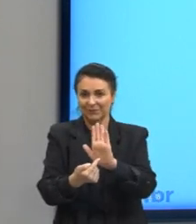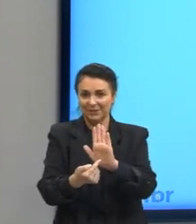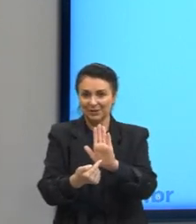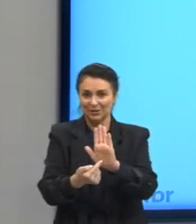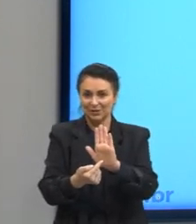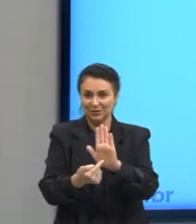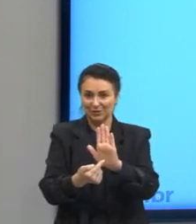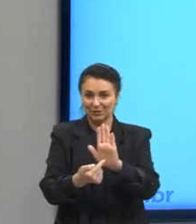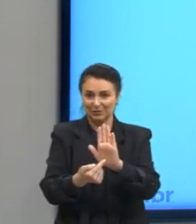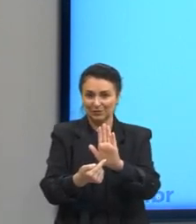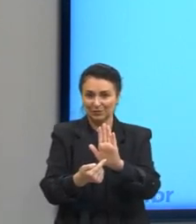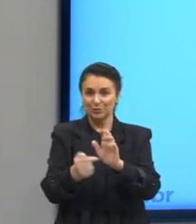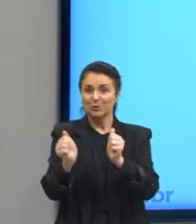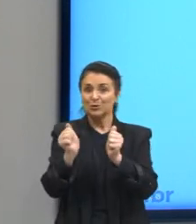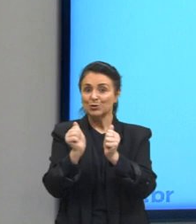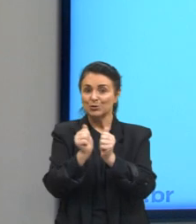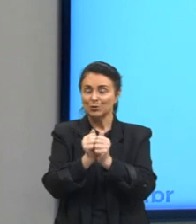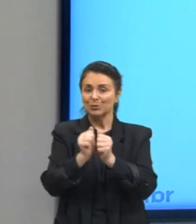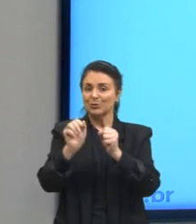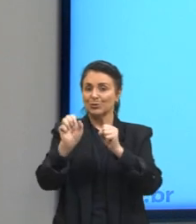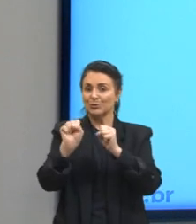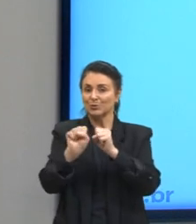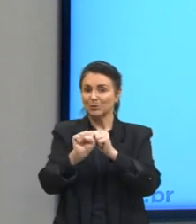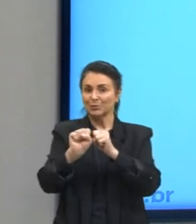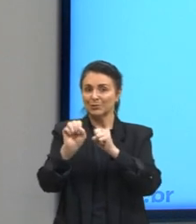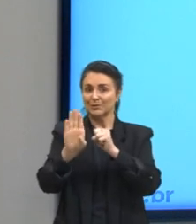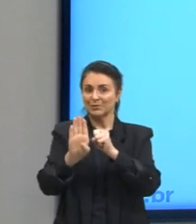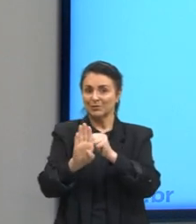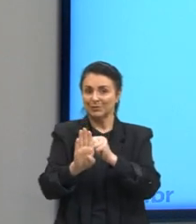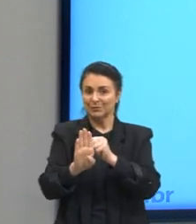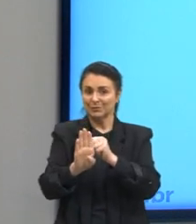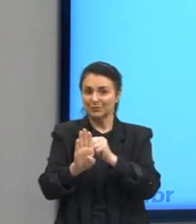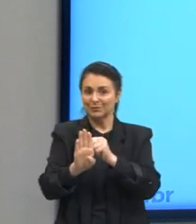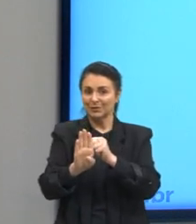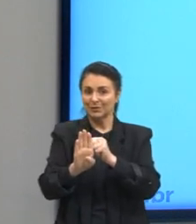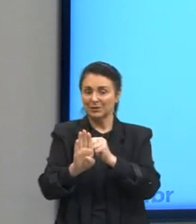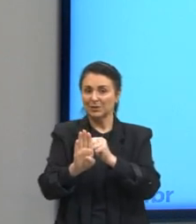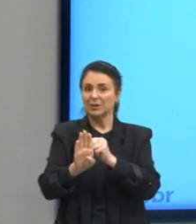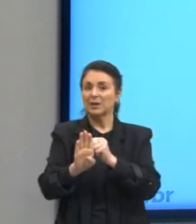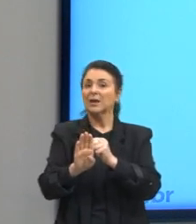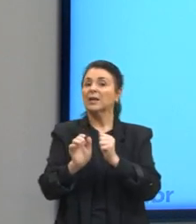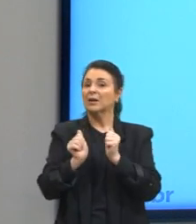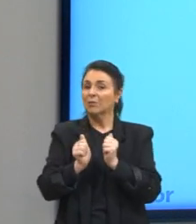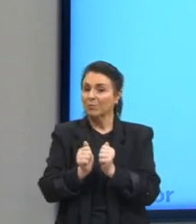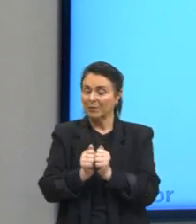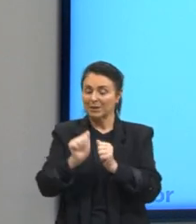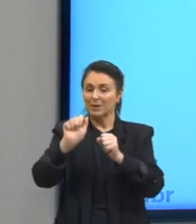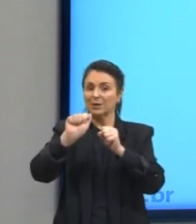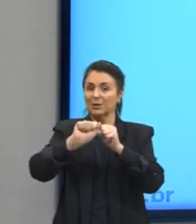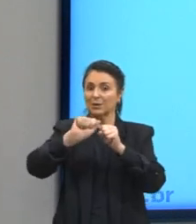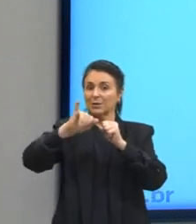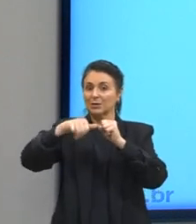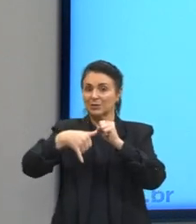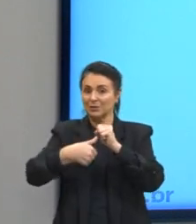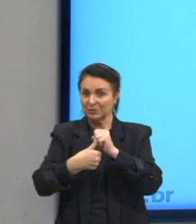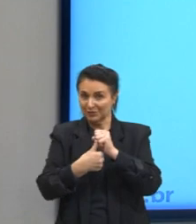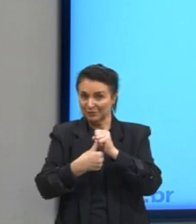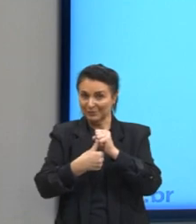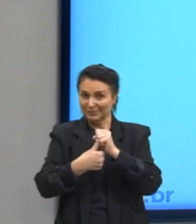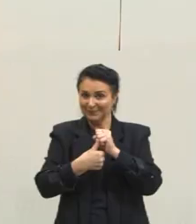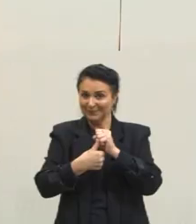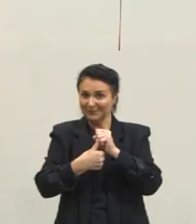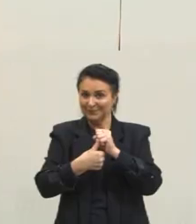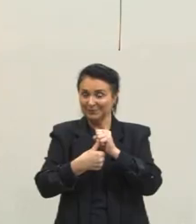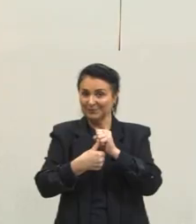de substantivos ele vai estar acompanhando um adjetivo e logo Guapa não